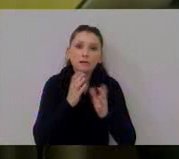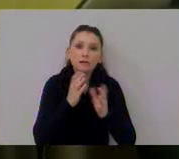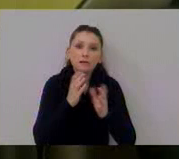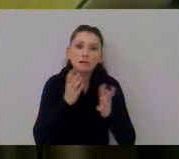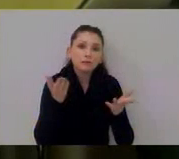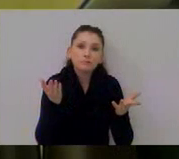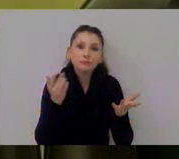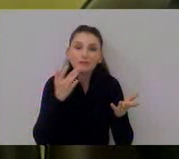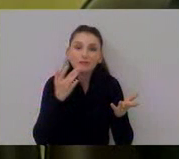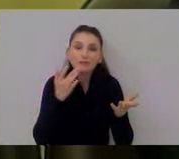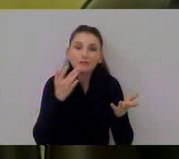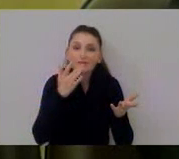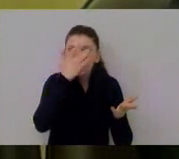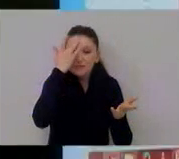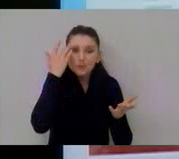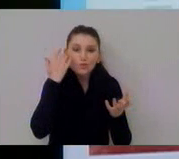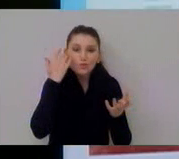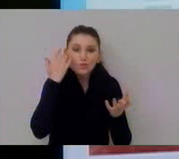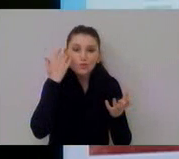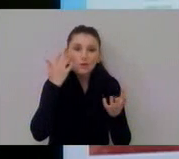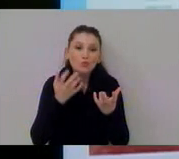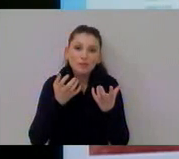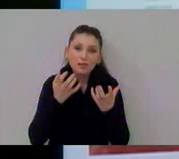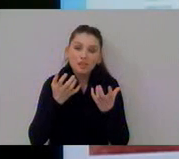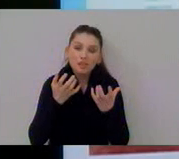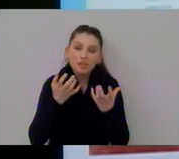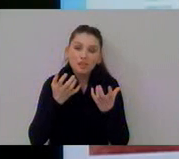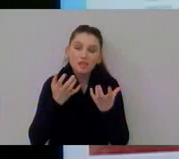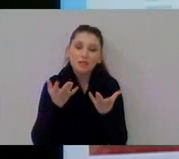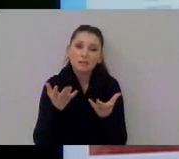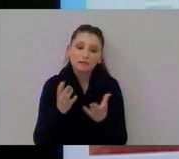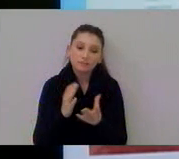Essa é a foto,